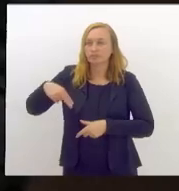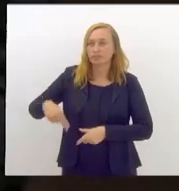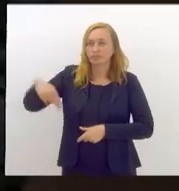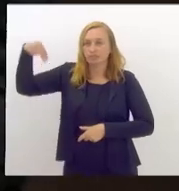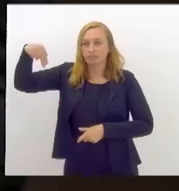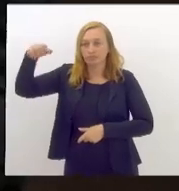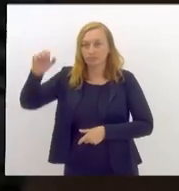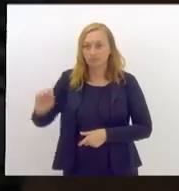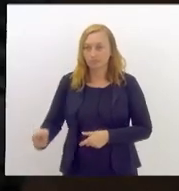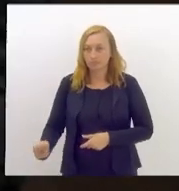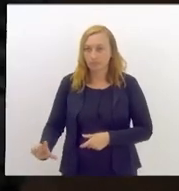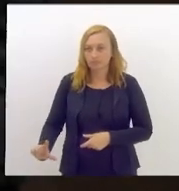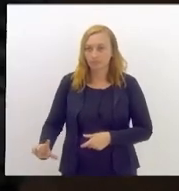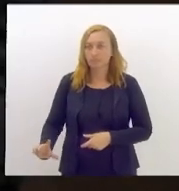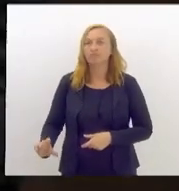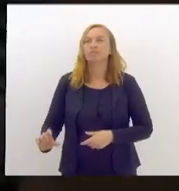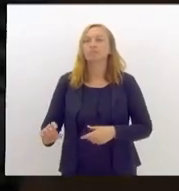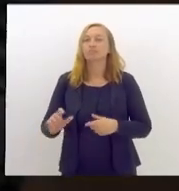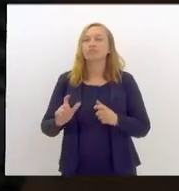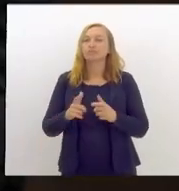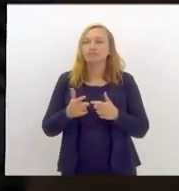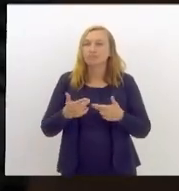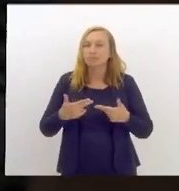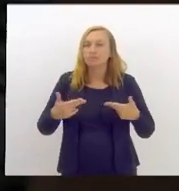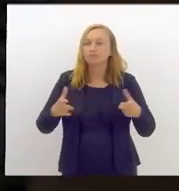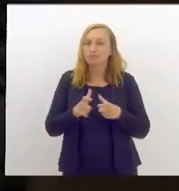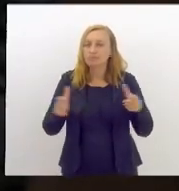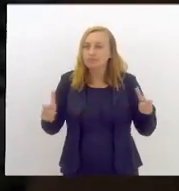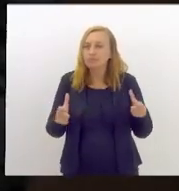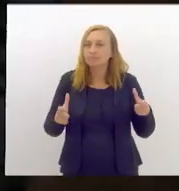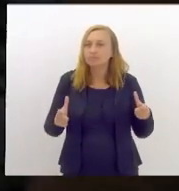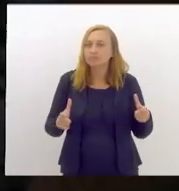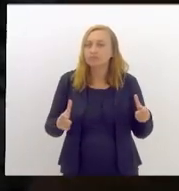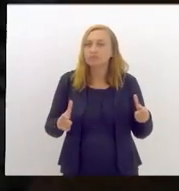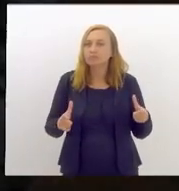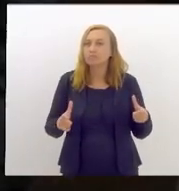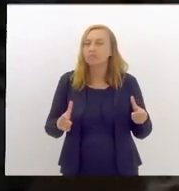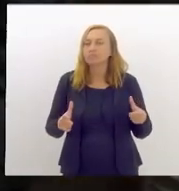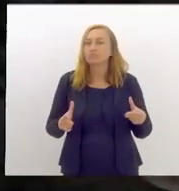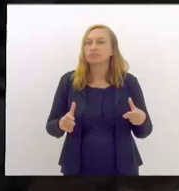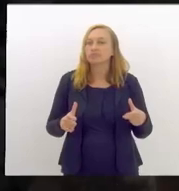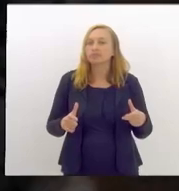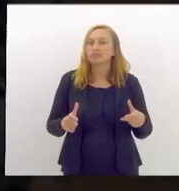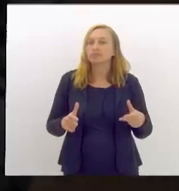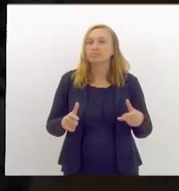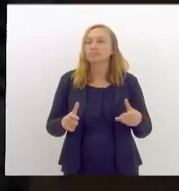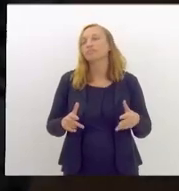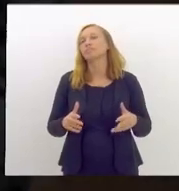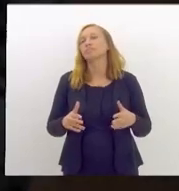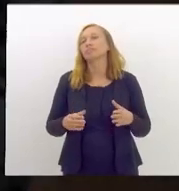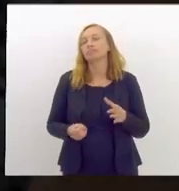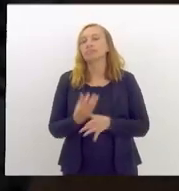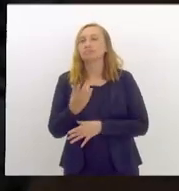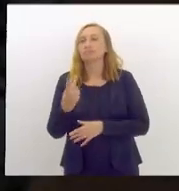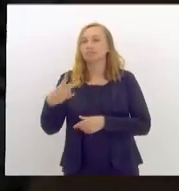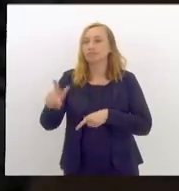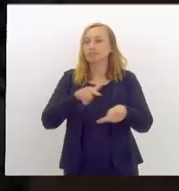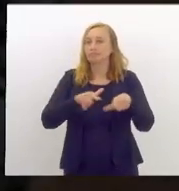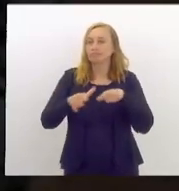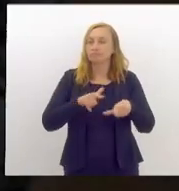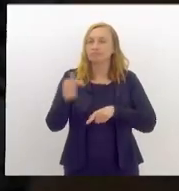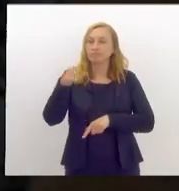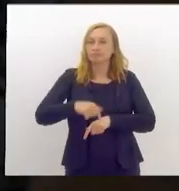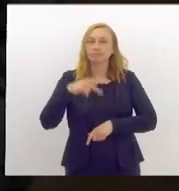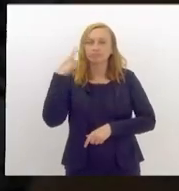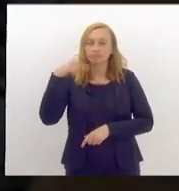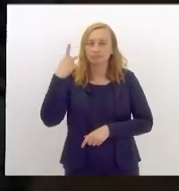do Estado do Rio de Janeiro é muito mas muito fruto do trabalho que você fez aqui